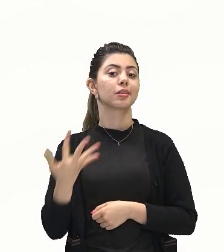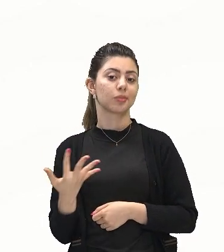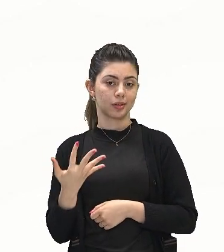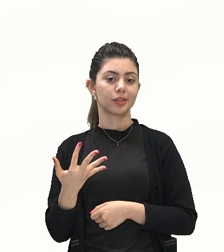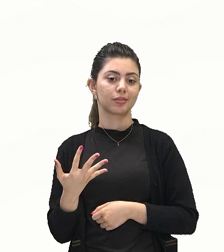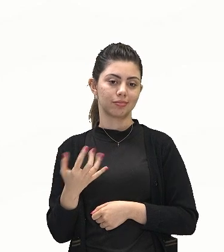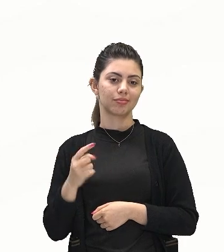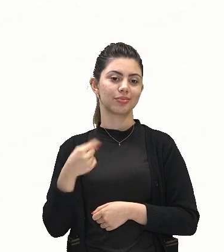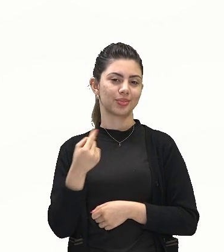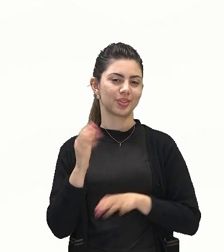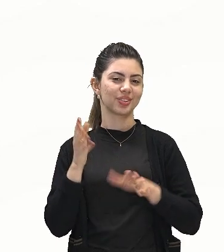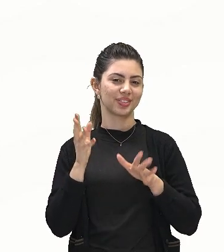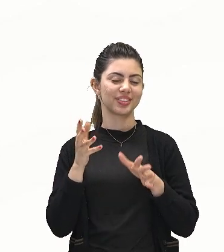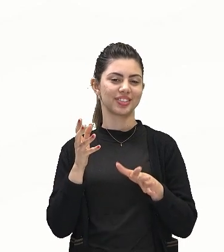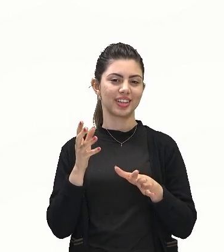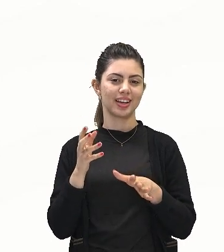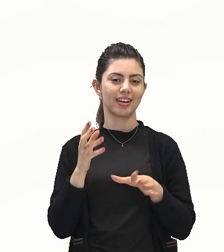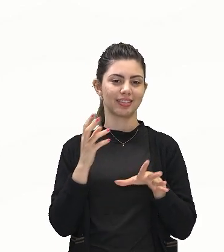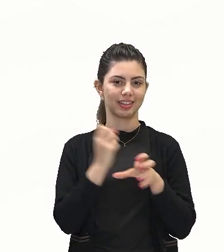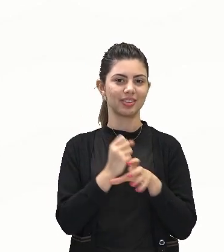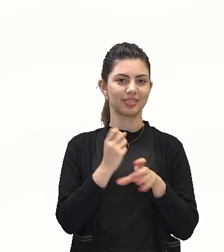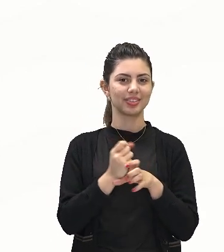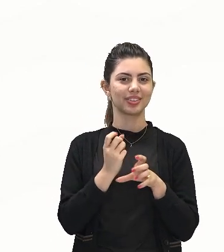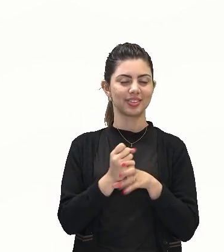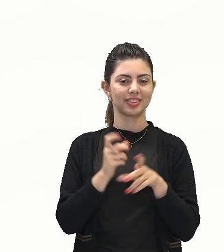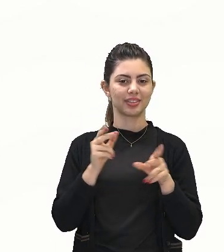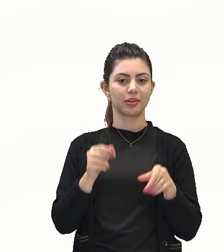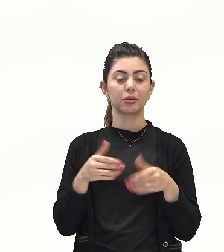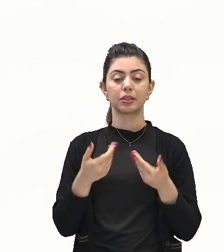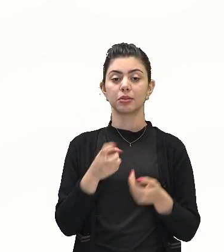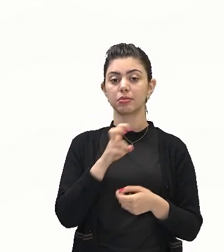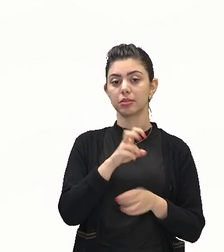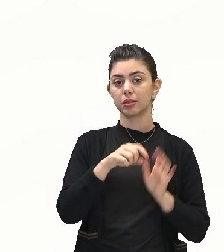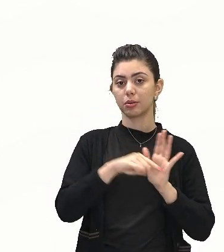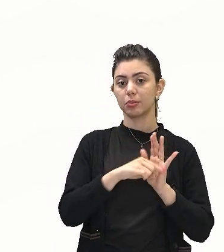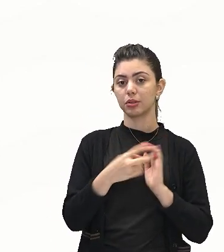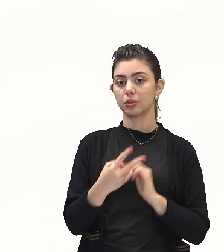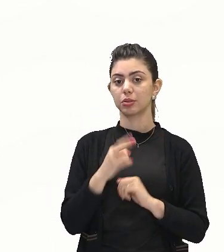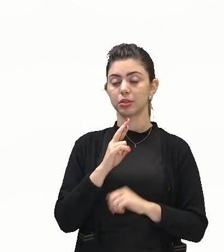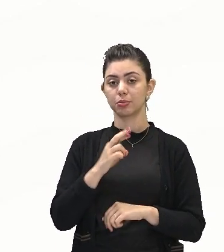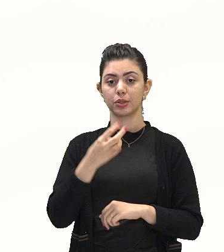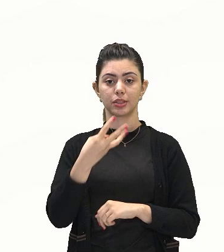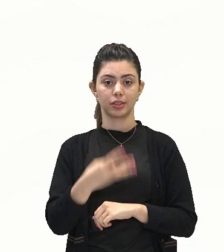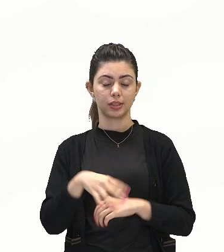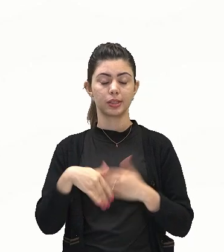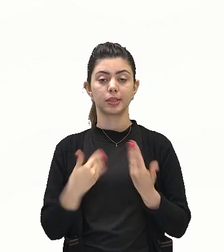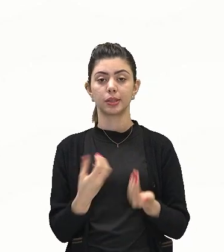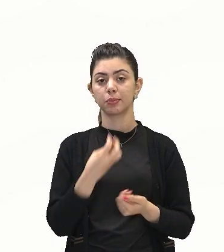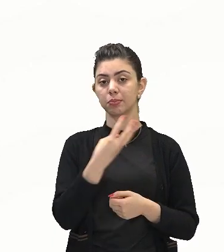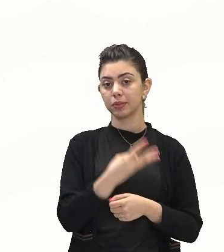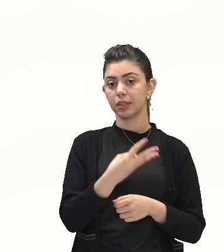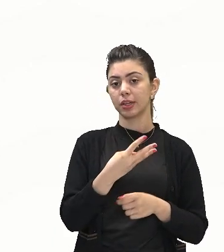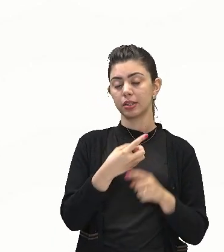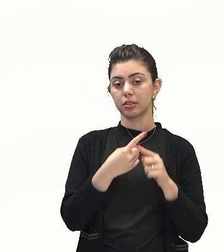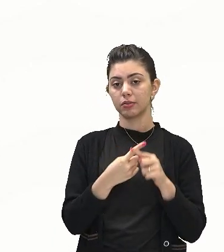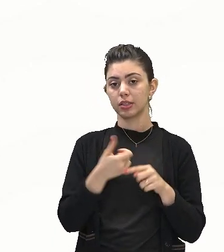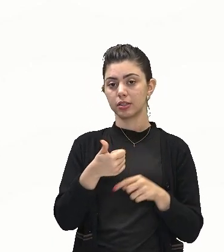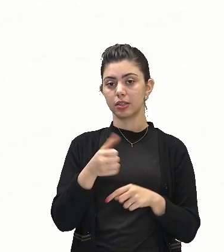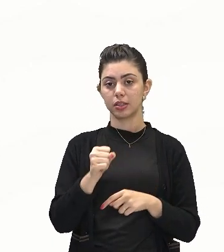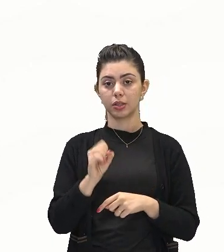que a gente calculou agora há pouco. 5 menos 2 é 3. 3 vezes